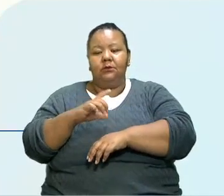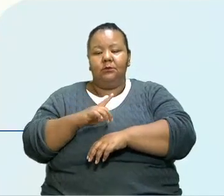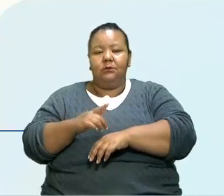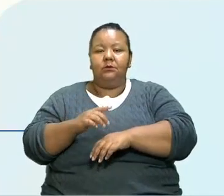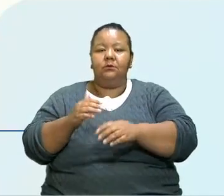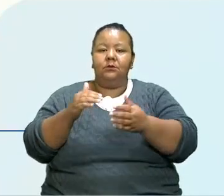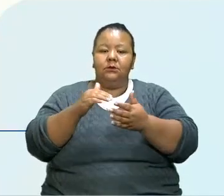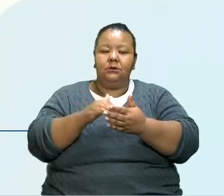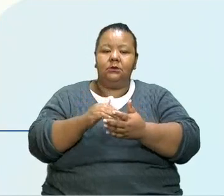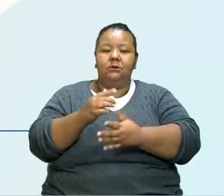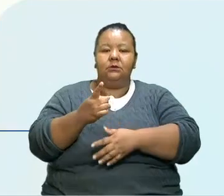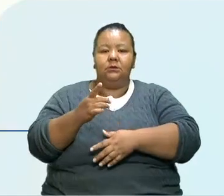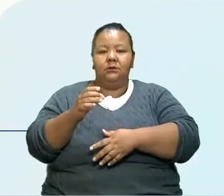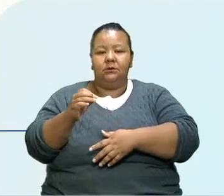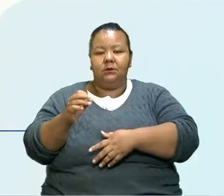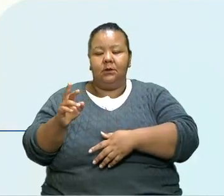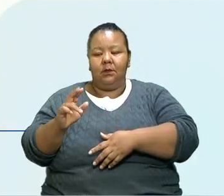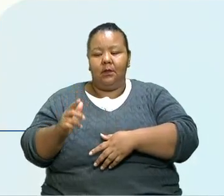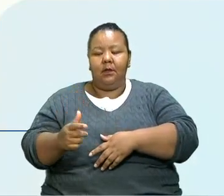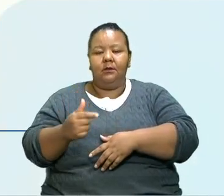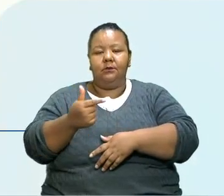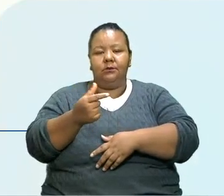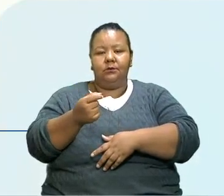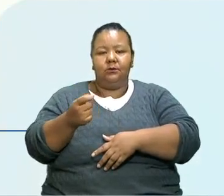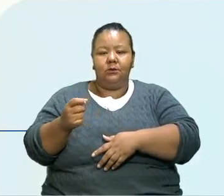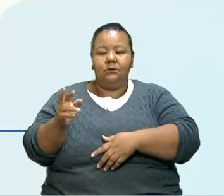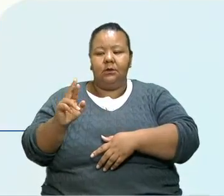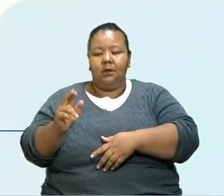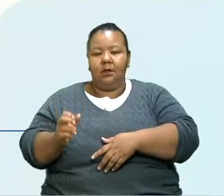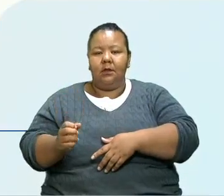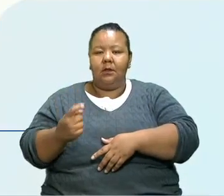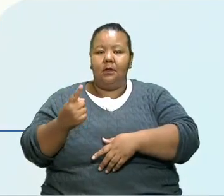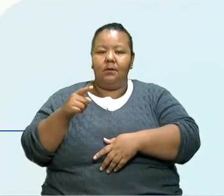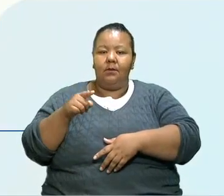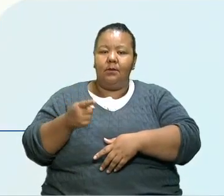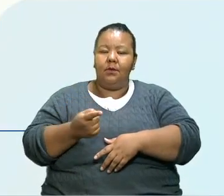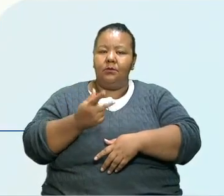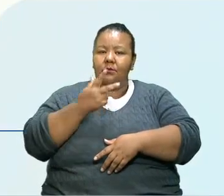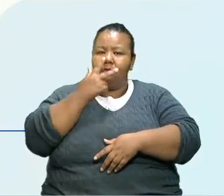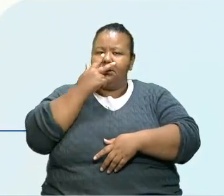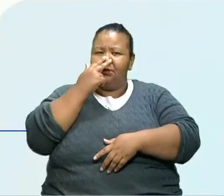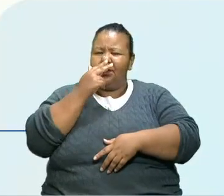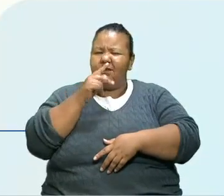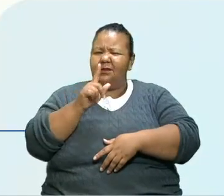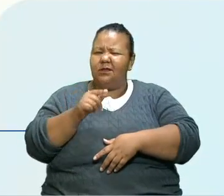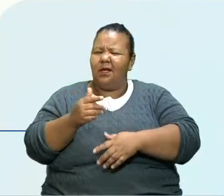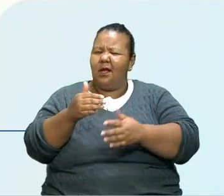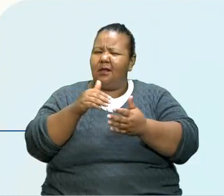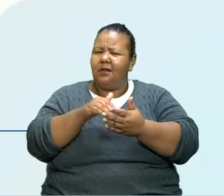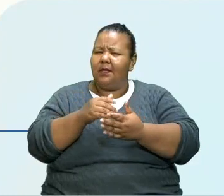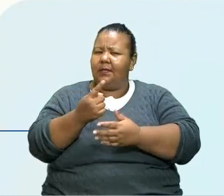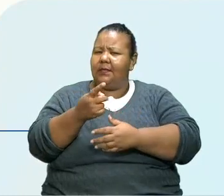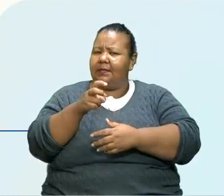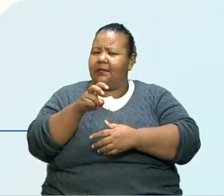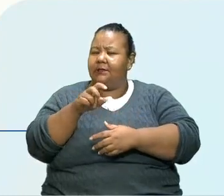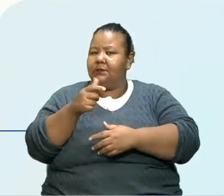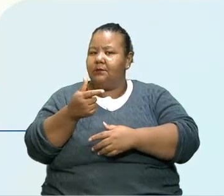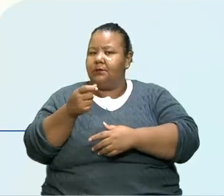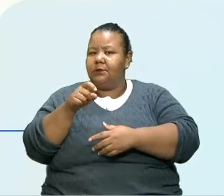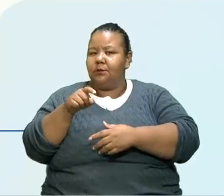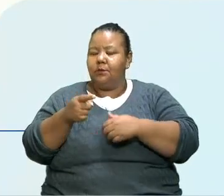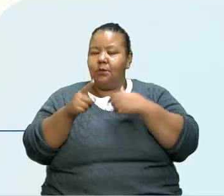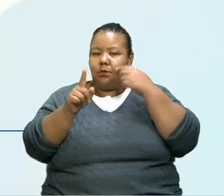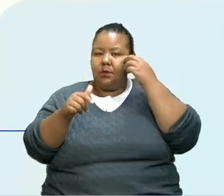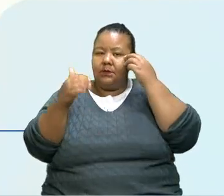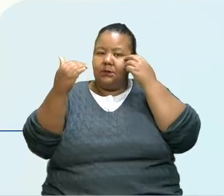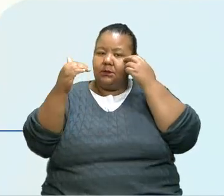R$100, R$200, R$1.000. Se eu não me engano, é até 15 ou 20 mil reais essa classificação, que